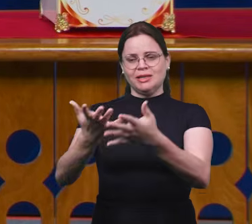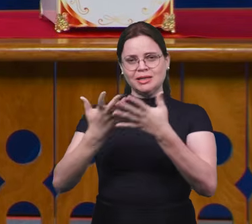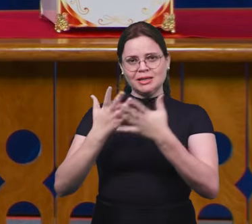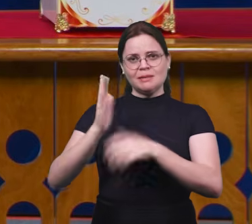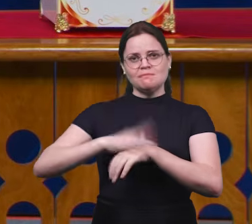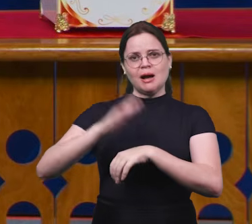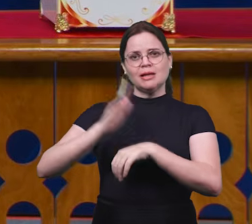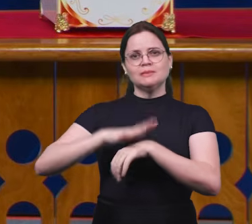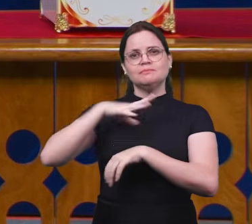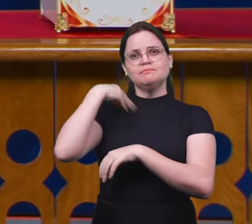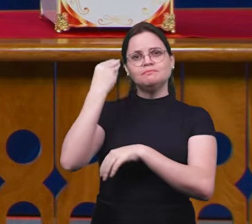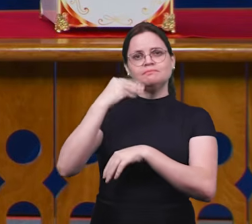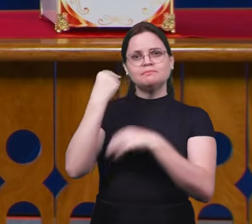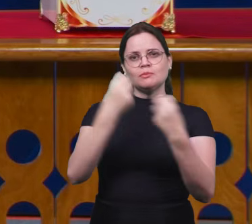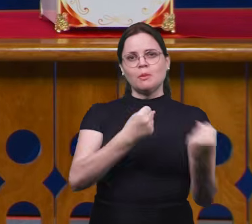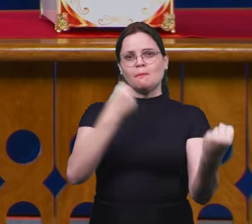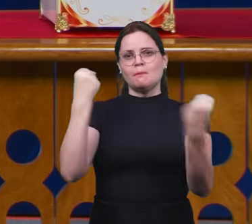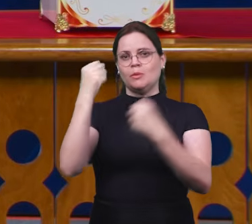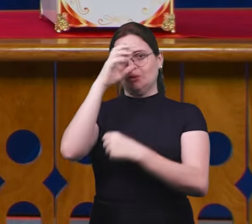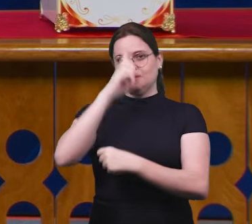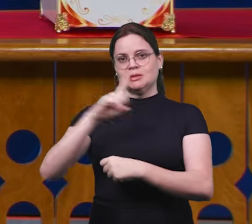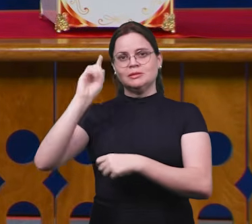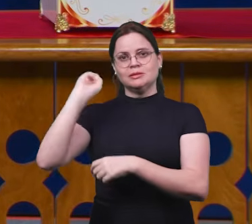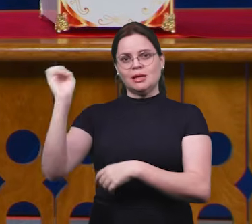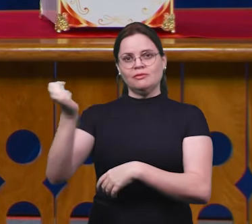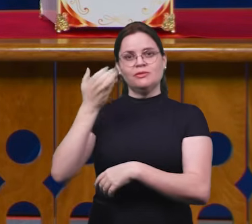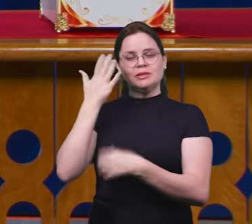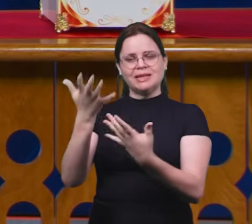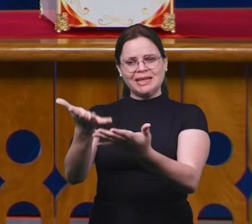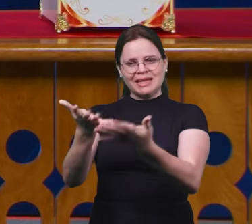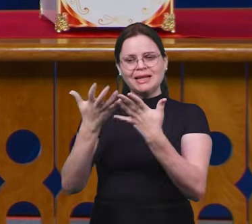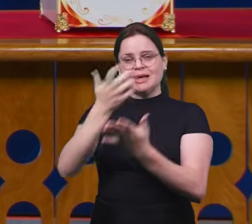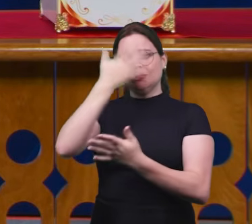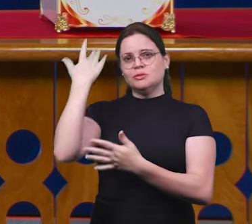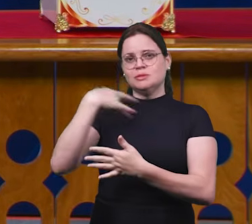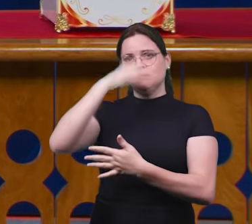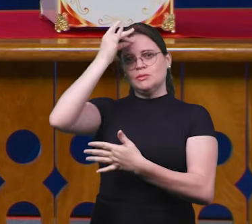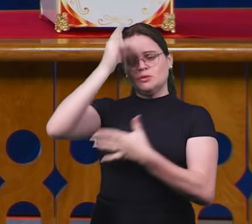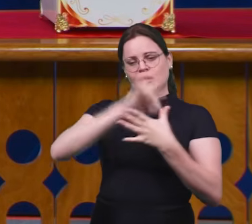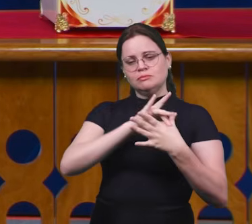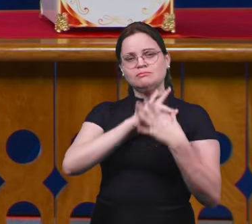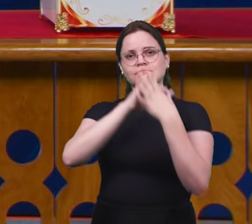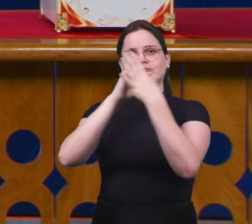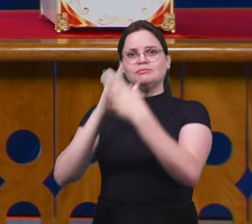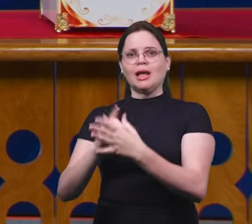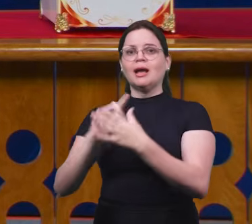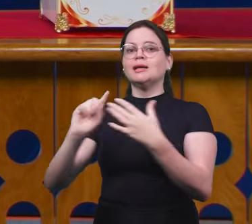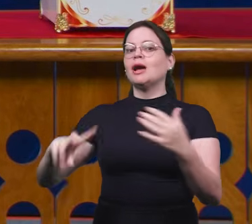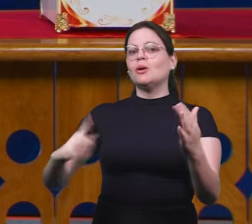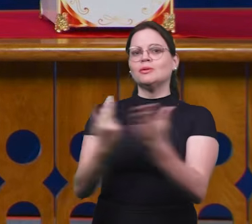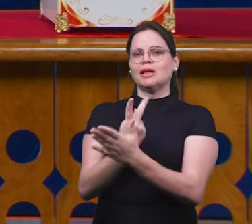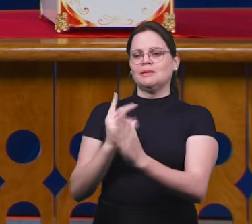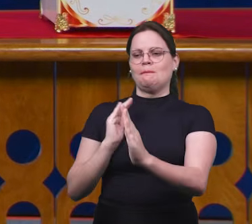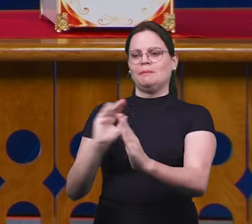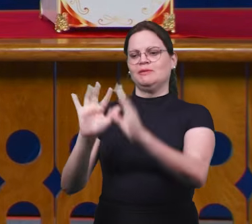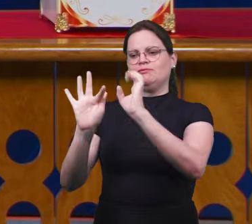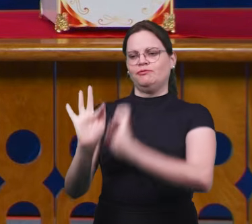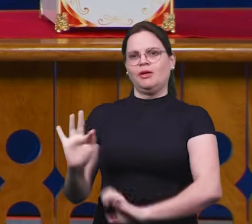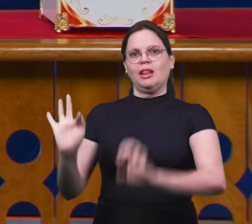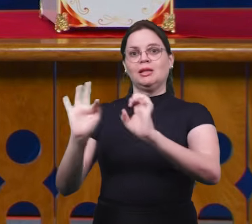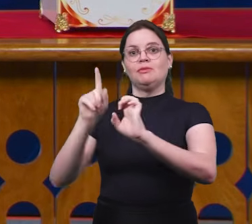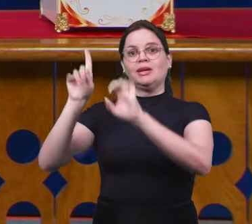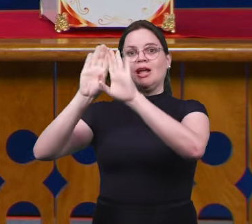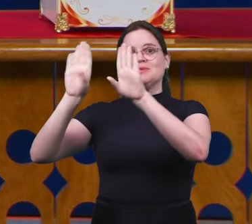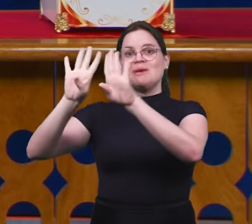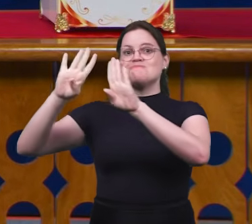palavra, buscando o poder de Deus, querendo ser dirigido pelo Espírito Santo, e vem então esse período. Abriu-se